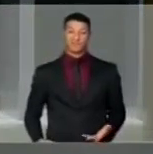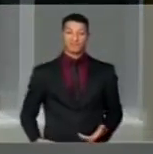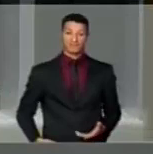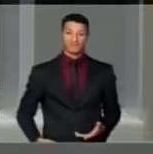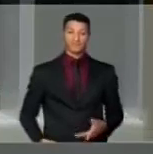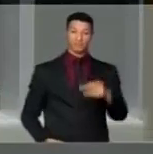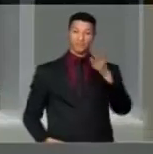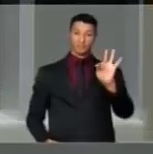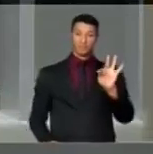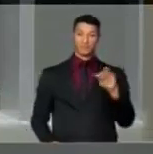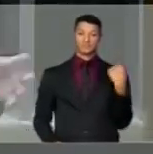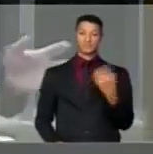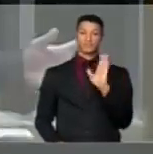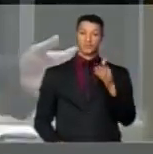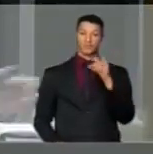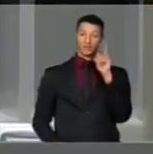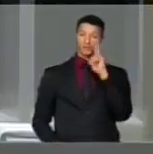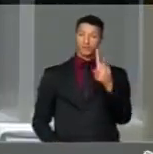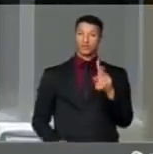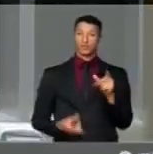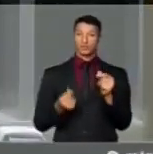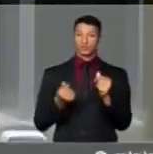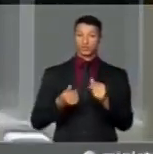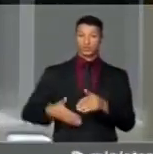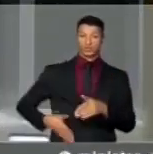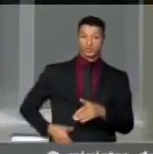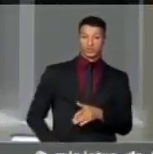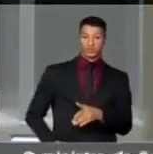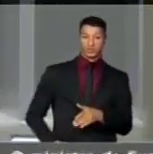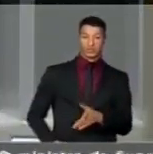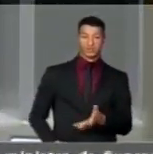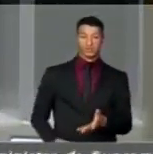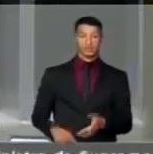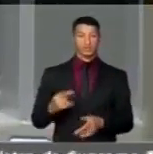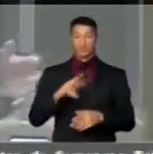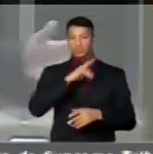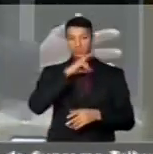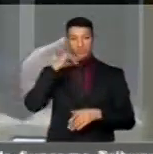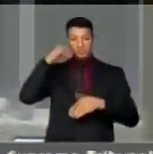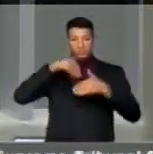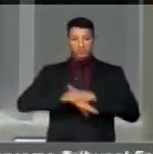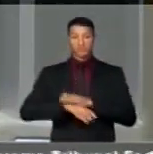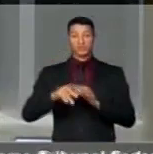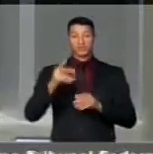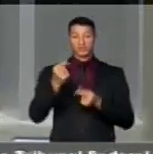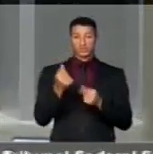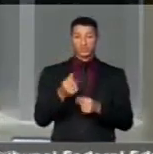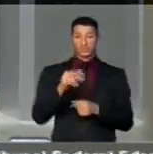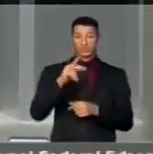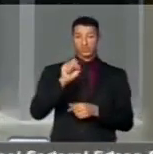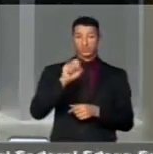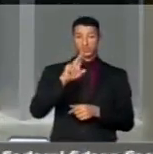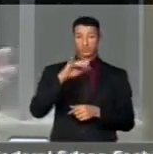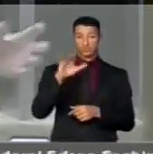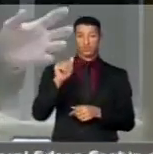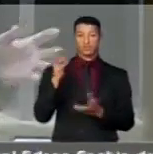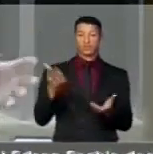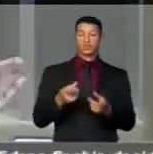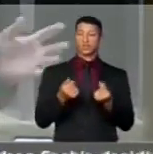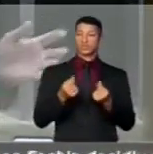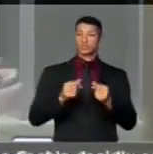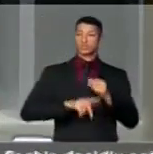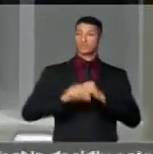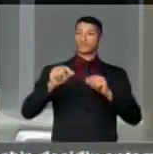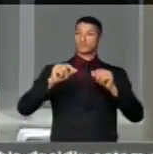Nesse governo do PT, nós já vimos dinheiro na cueca. Nós já vimos dinheiro na Suíça. E agora dinheiro sendo jogado